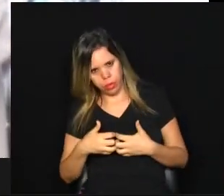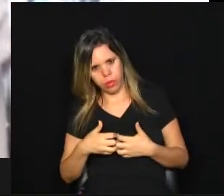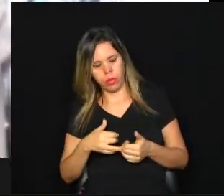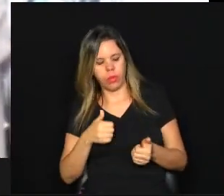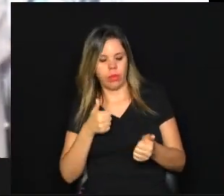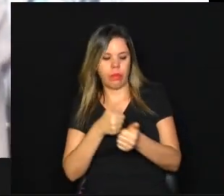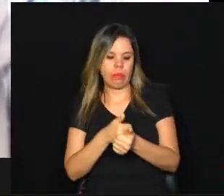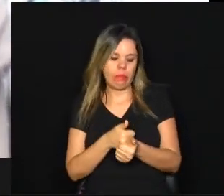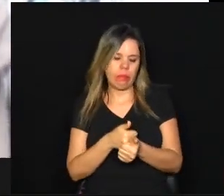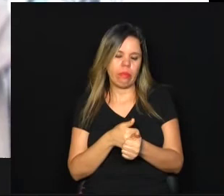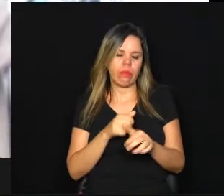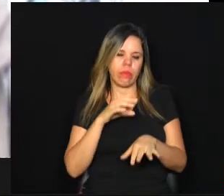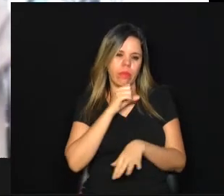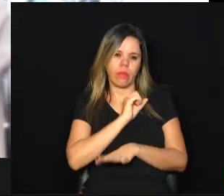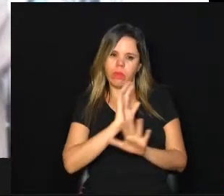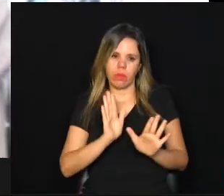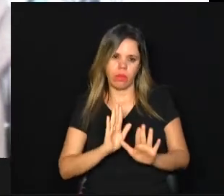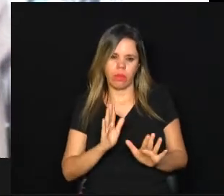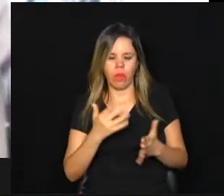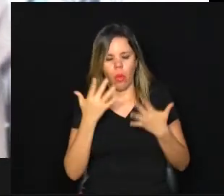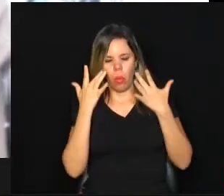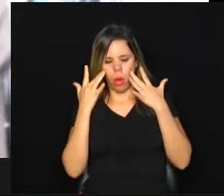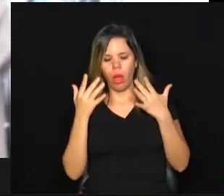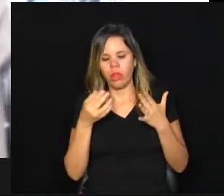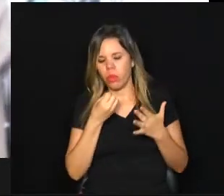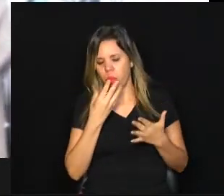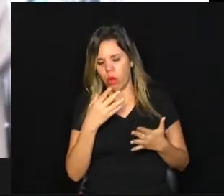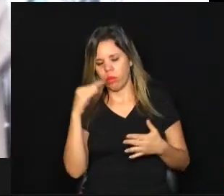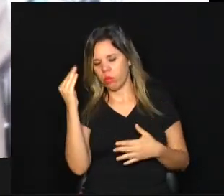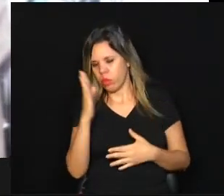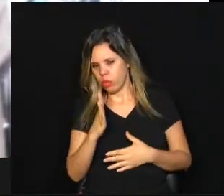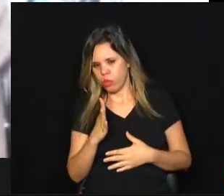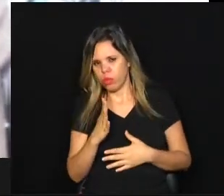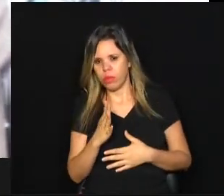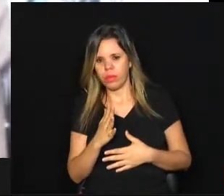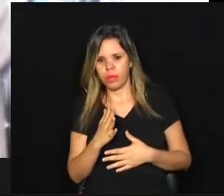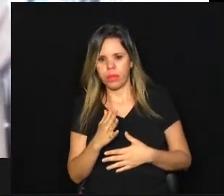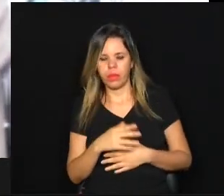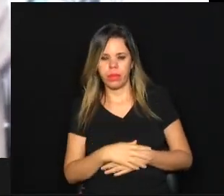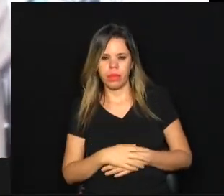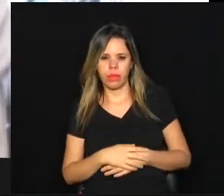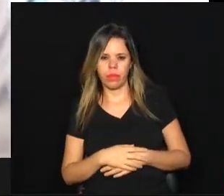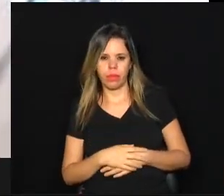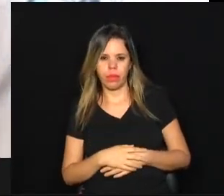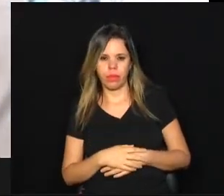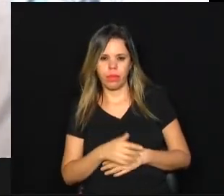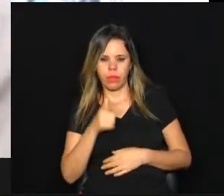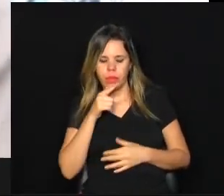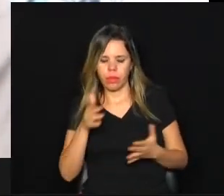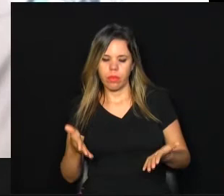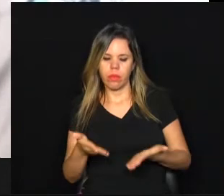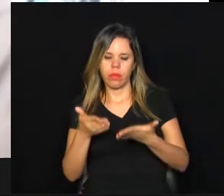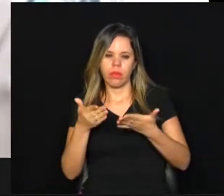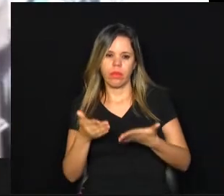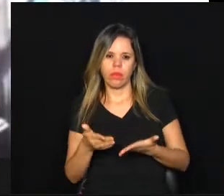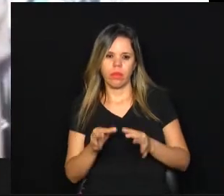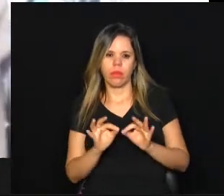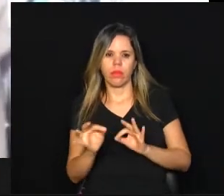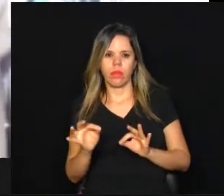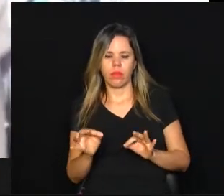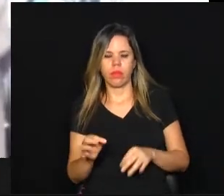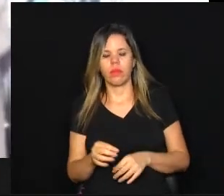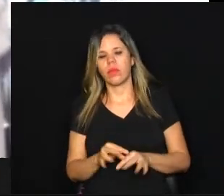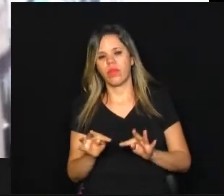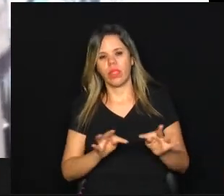prazo, né? Então eu vejo com bons olhos a nível de Brasil, que vai ser uma injeção de ânimo para estender o esgoto